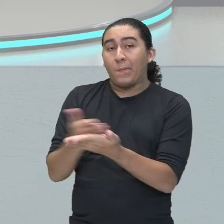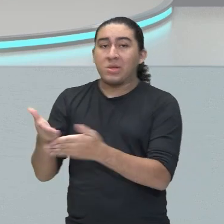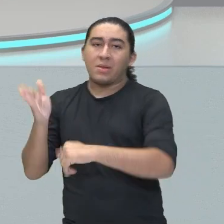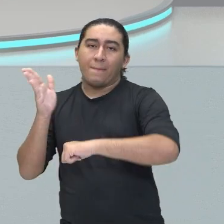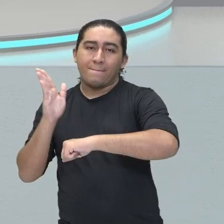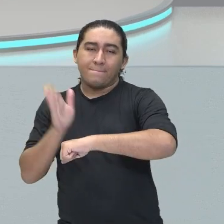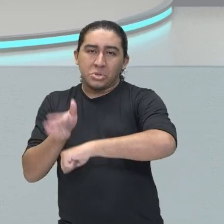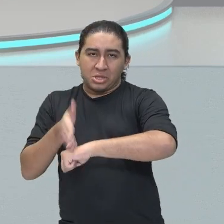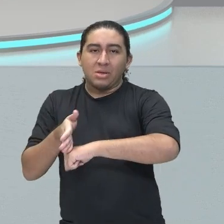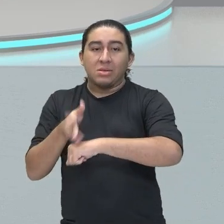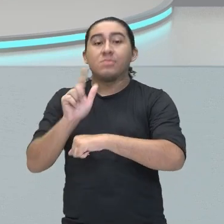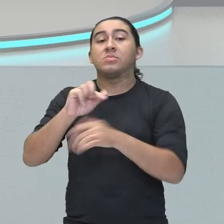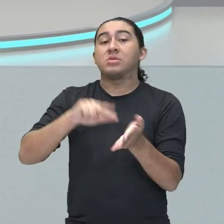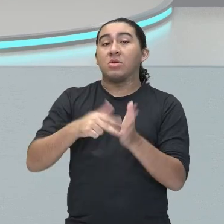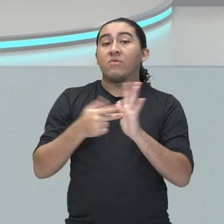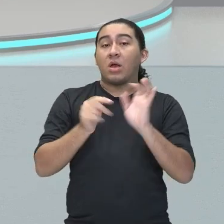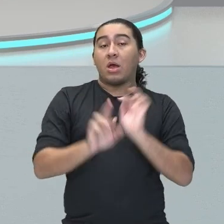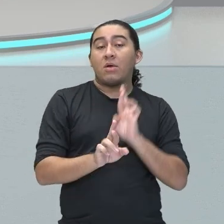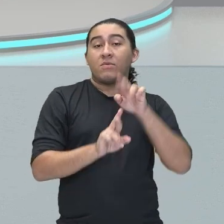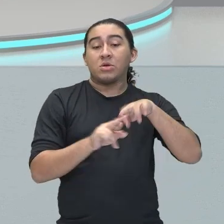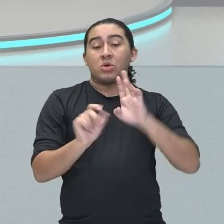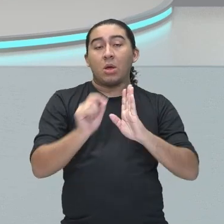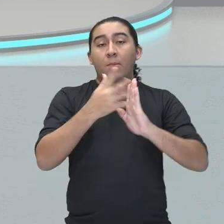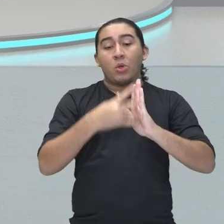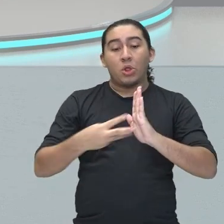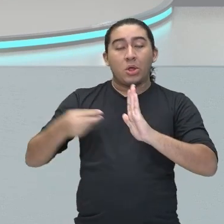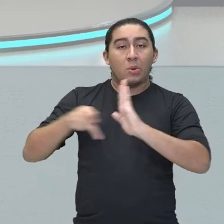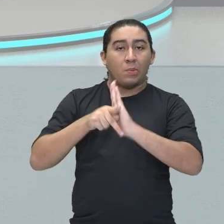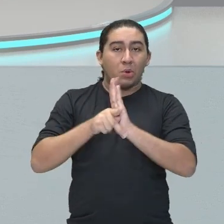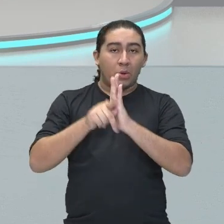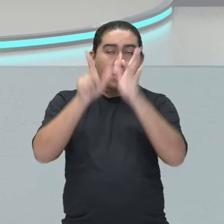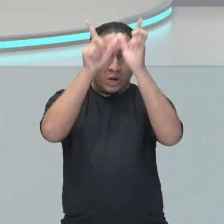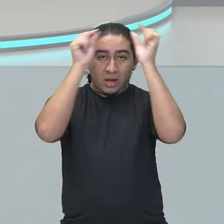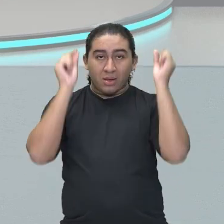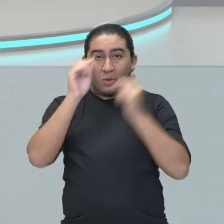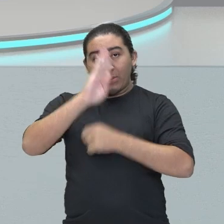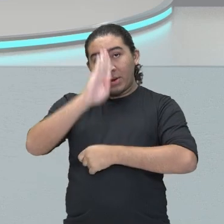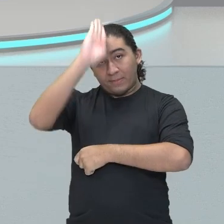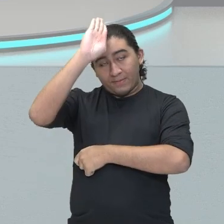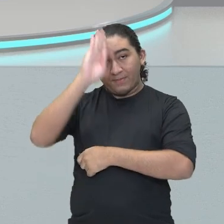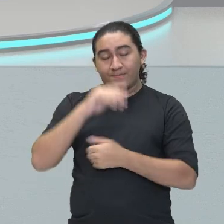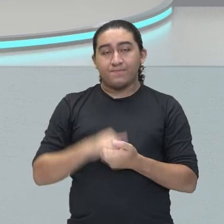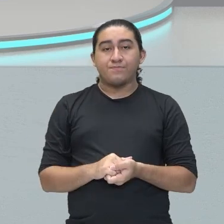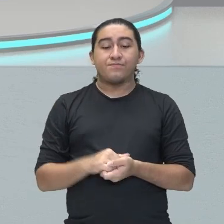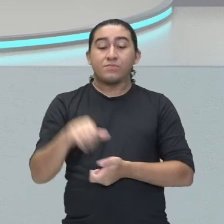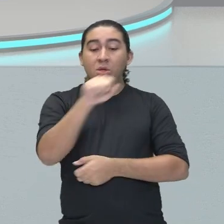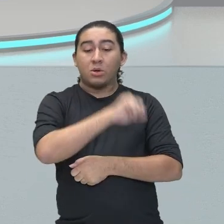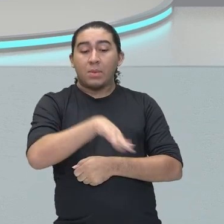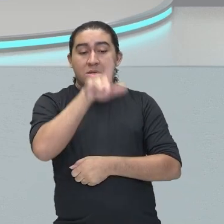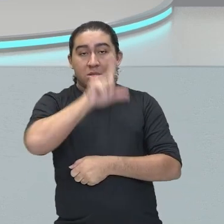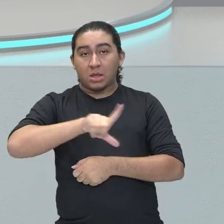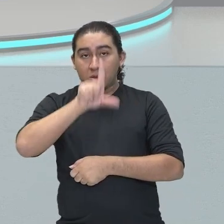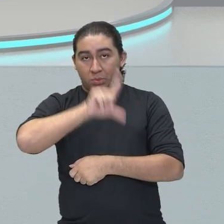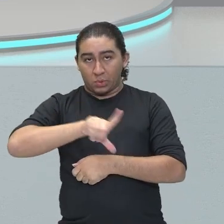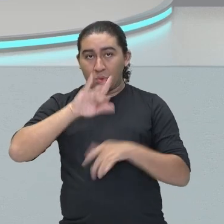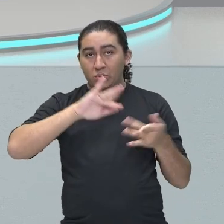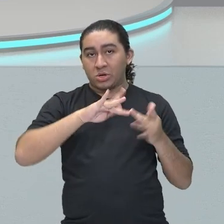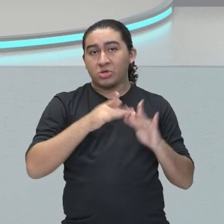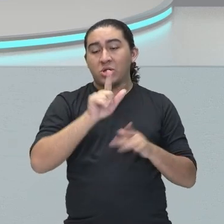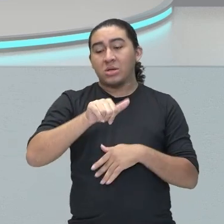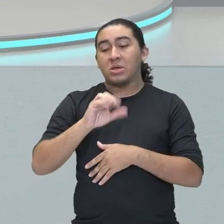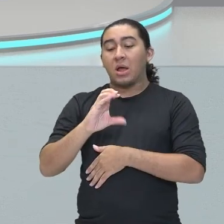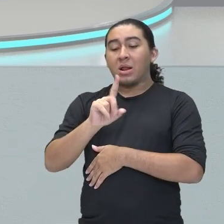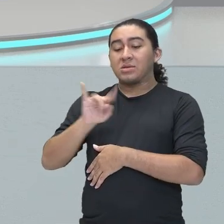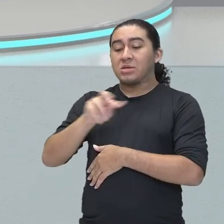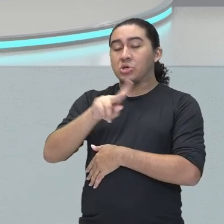faz referência aos modelos clássicos greco-romano. No campo da literatura, classicismo é o nome dado